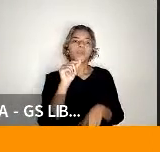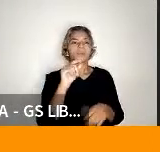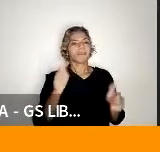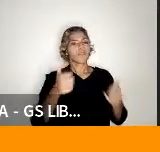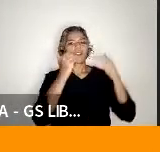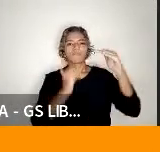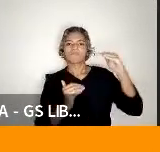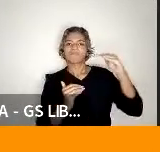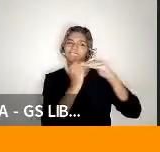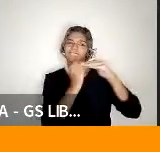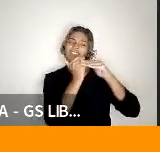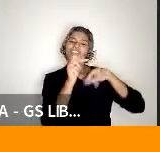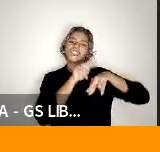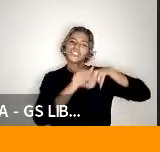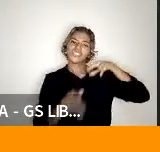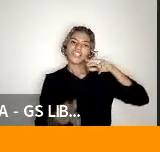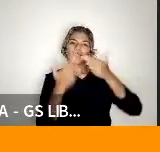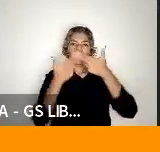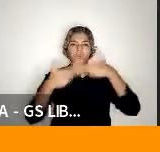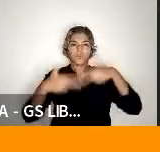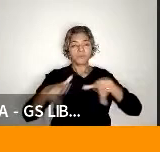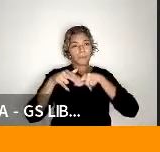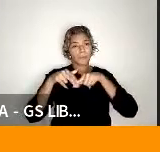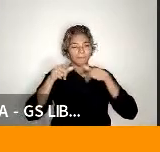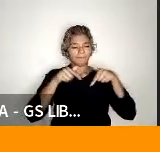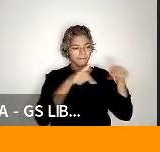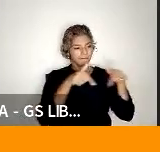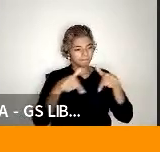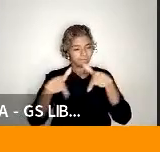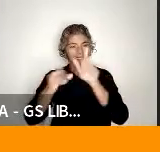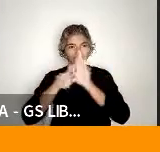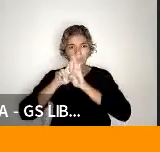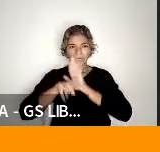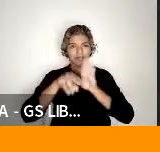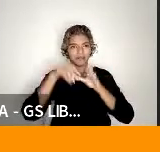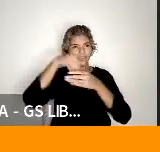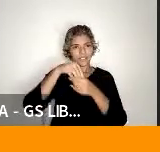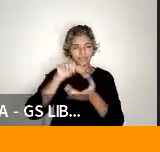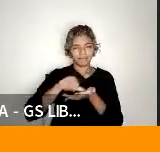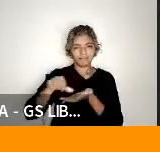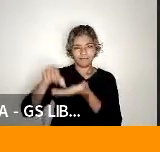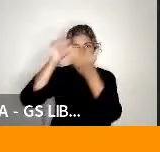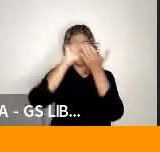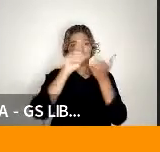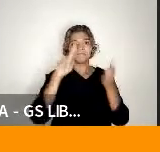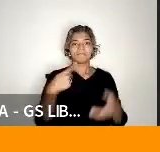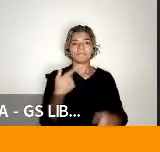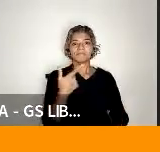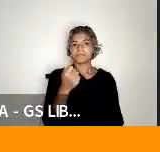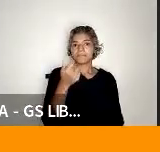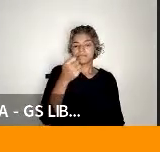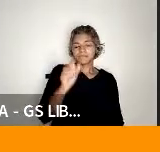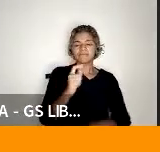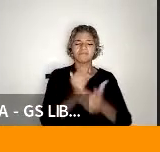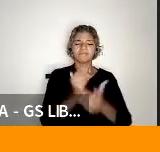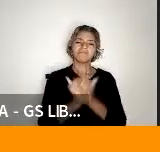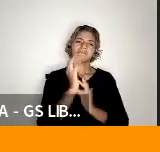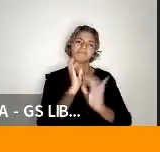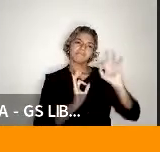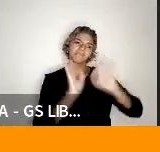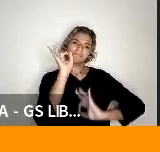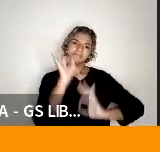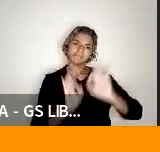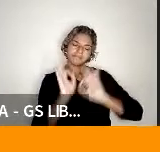raça, né? A partir da atuação dos representantes nas unidades. A gente, em 2018, iniciou o processo de planejamento estratégico,